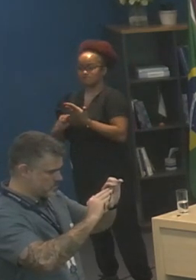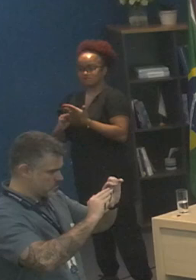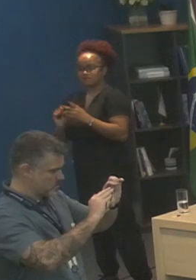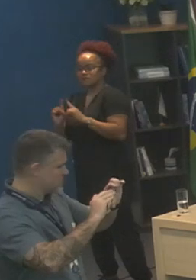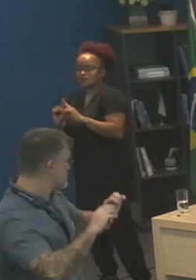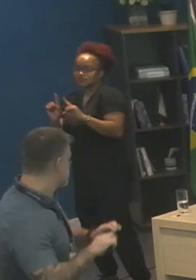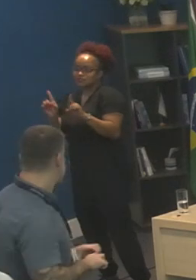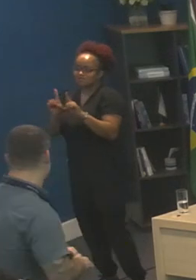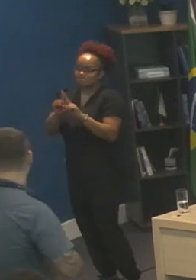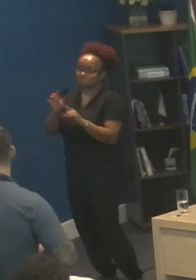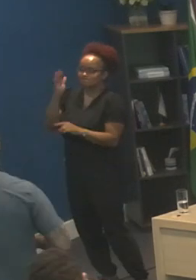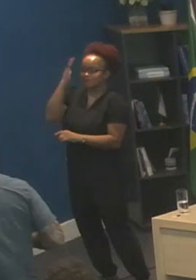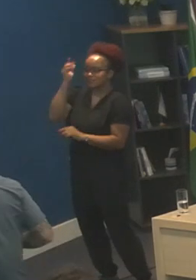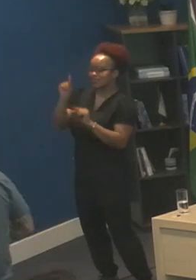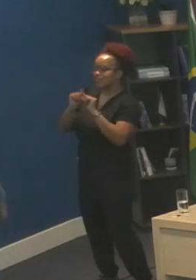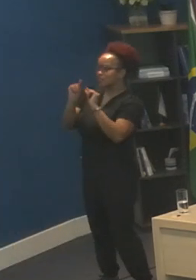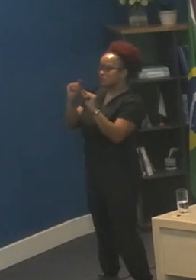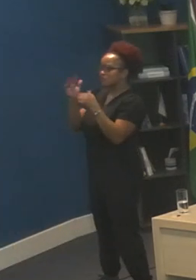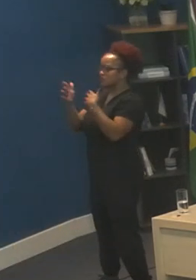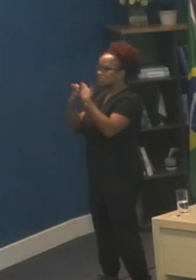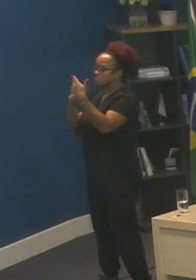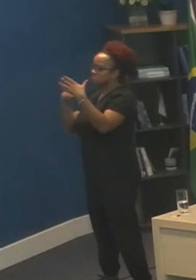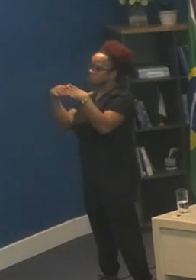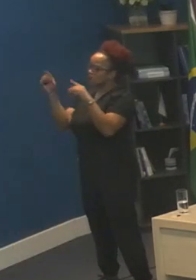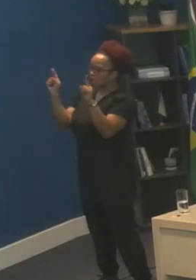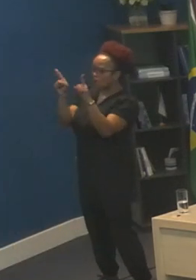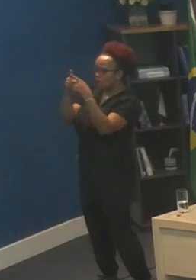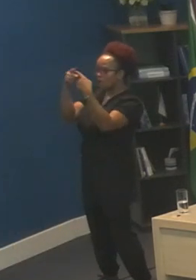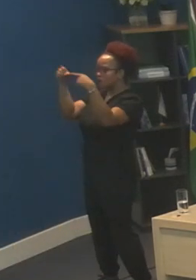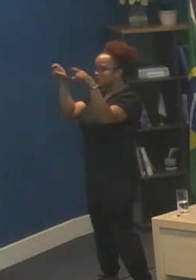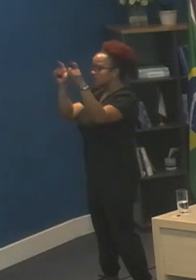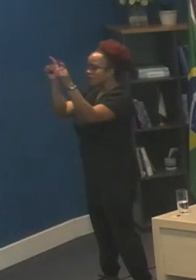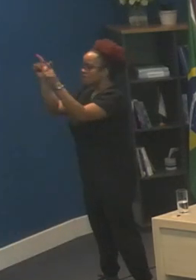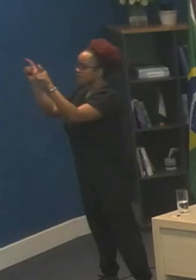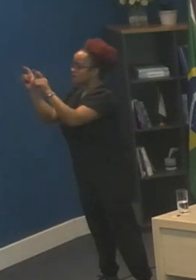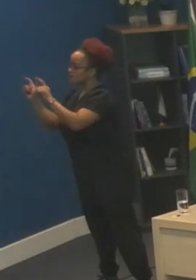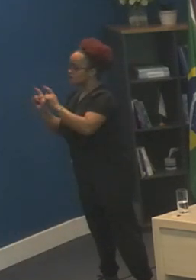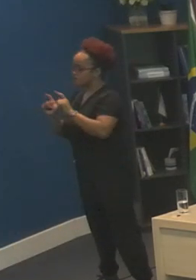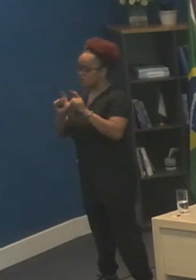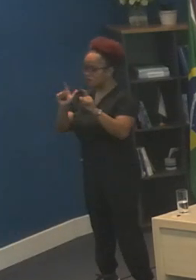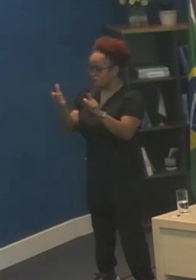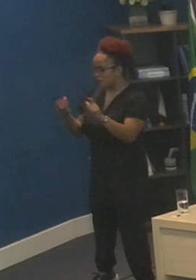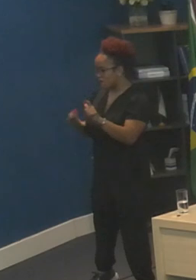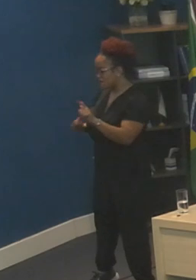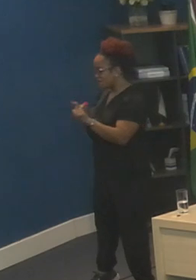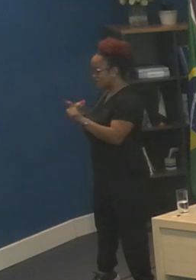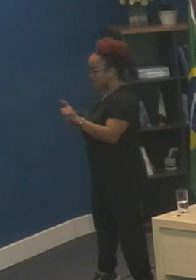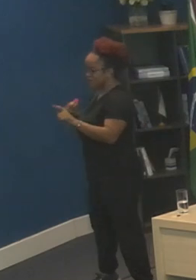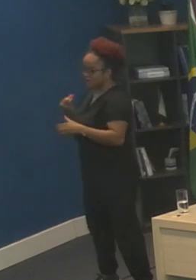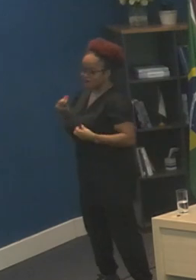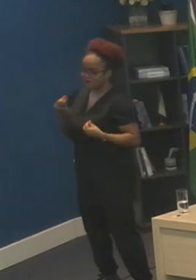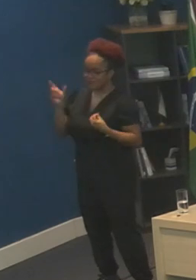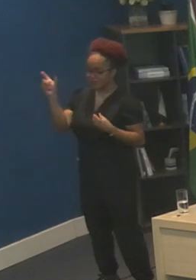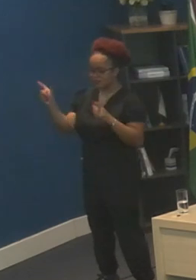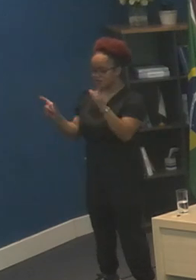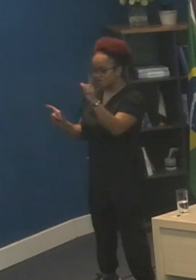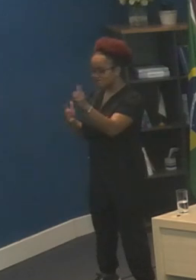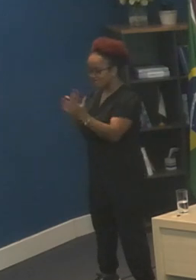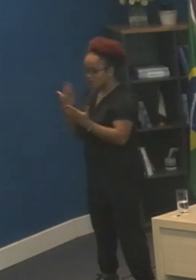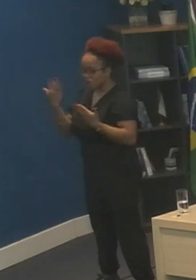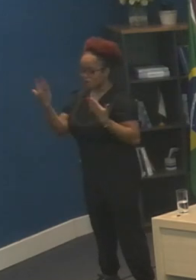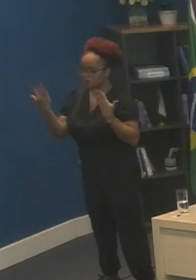mas também sei que qualquer canto é menor do que a vida de qualquer pessoa.